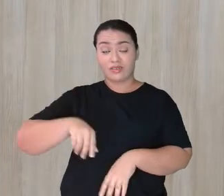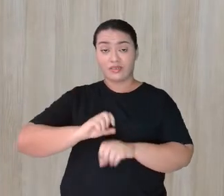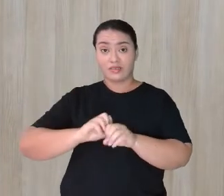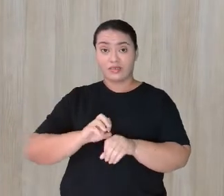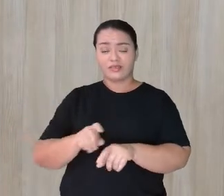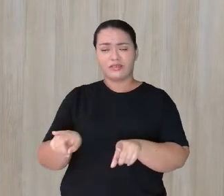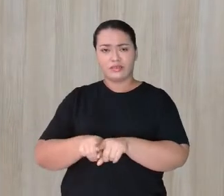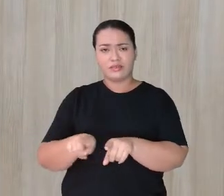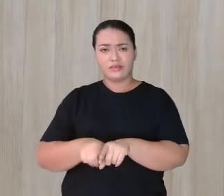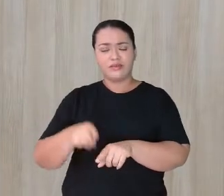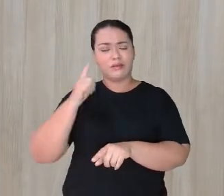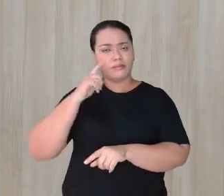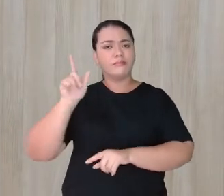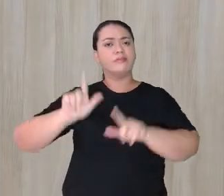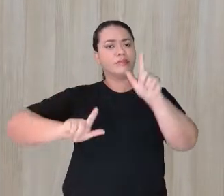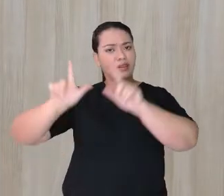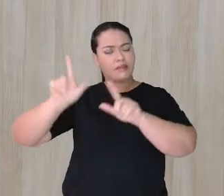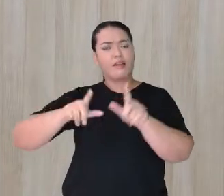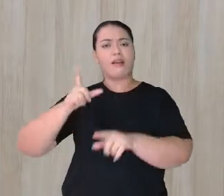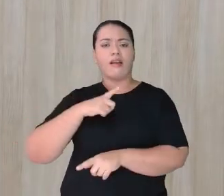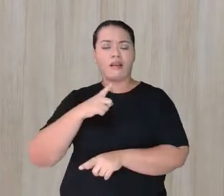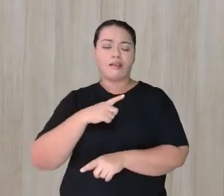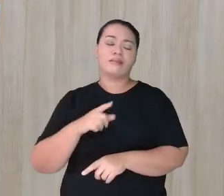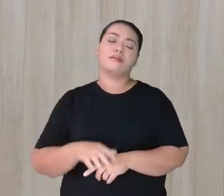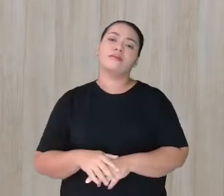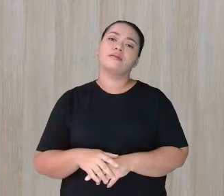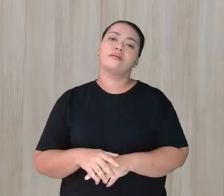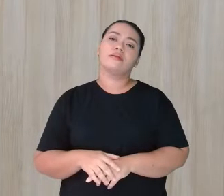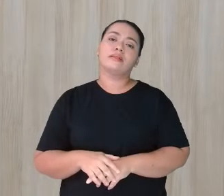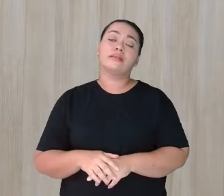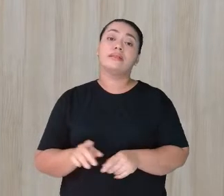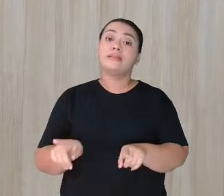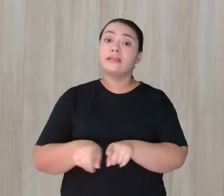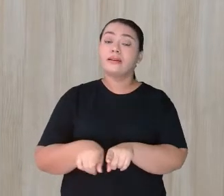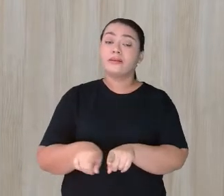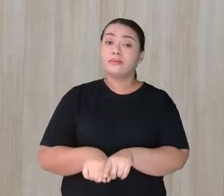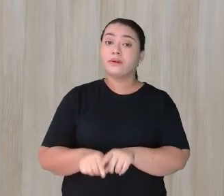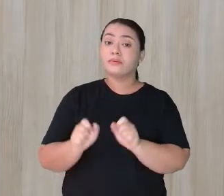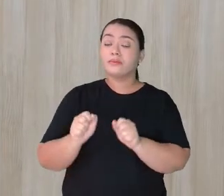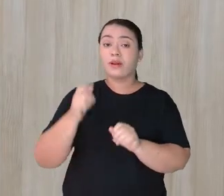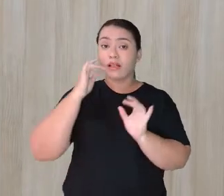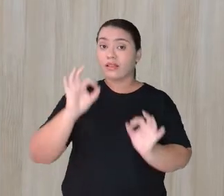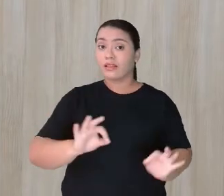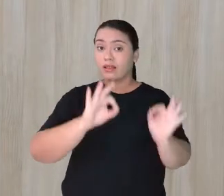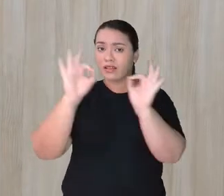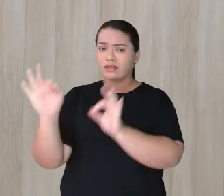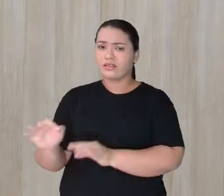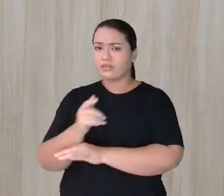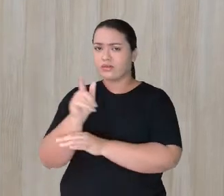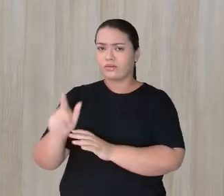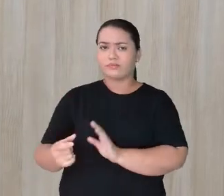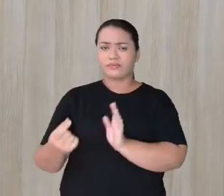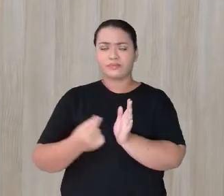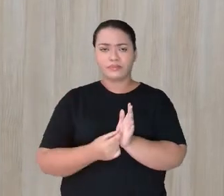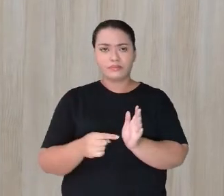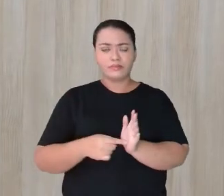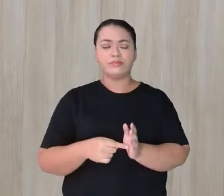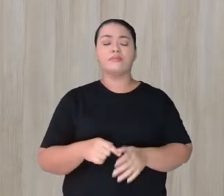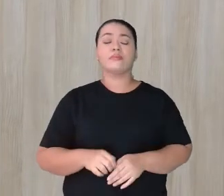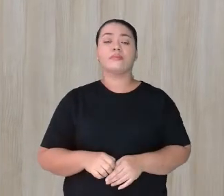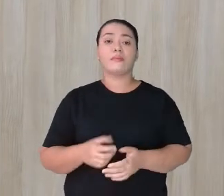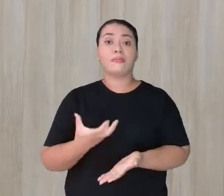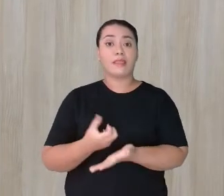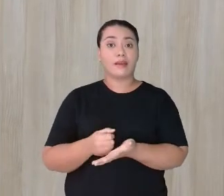também, pessoal, são na TV, vocês podem assistir na TV e também vocês podem usar outros aplicativos, não é? Se você